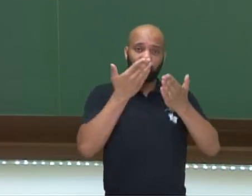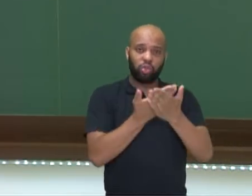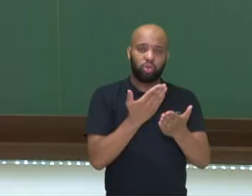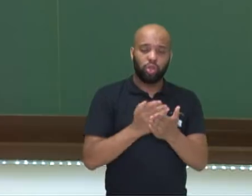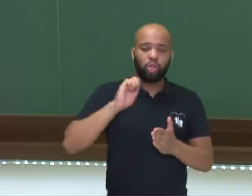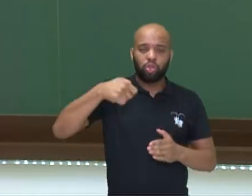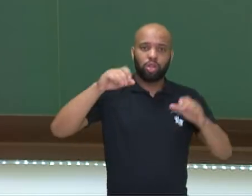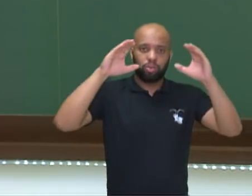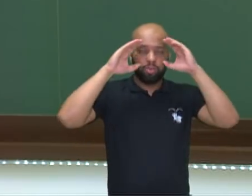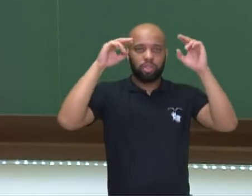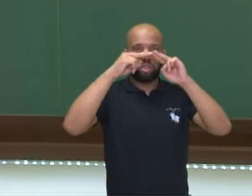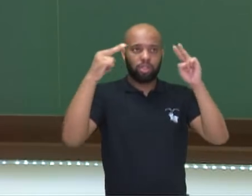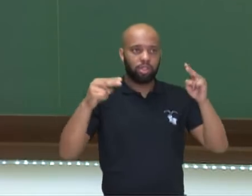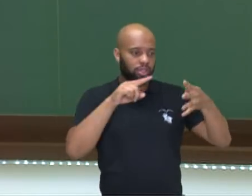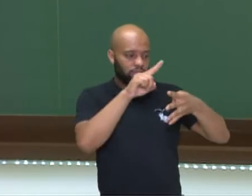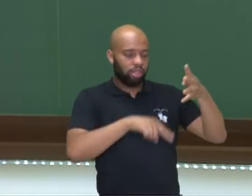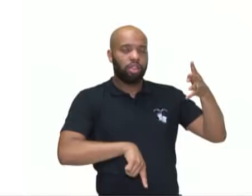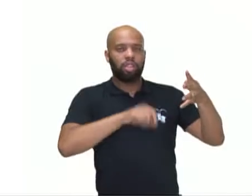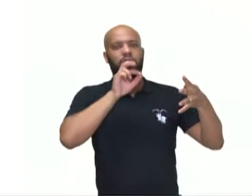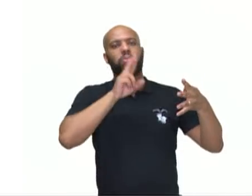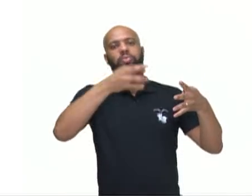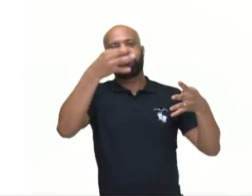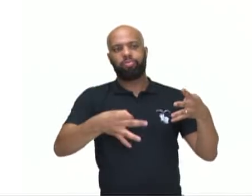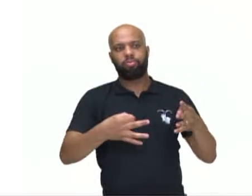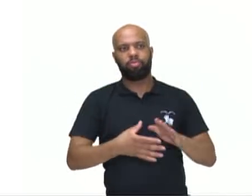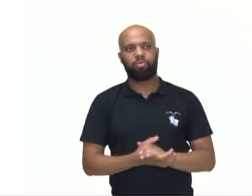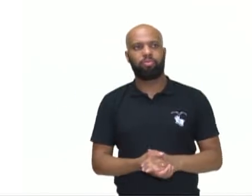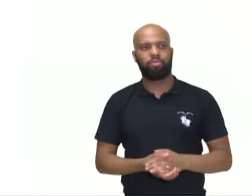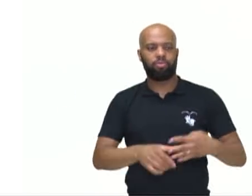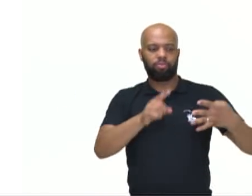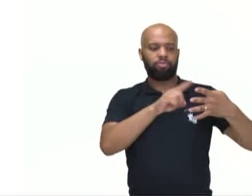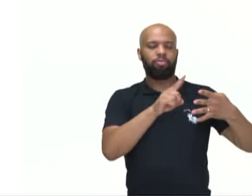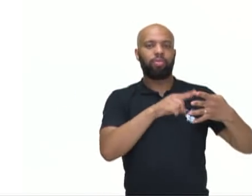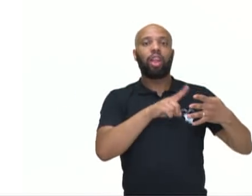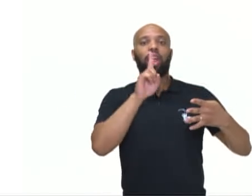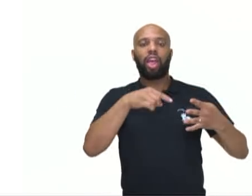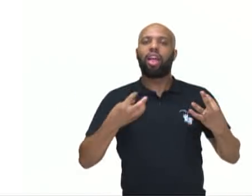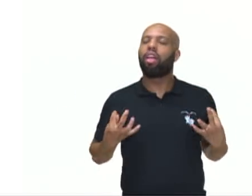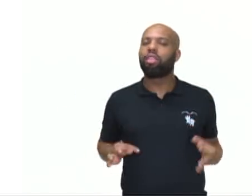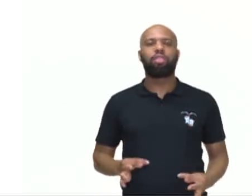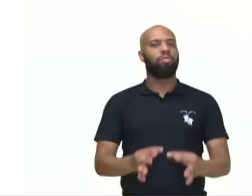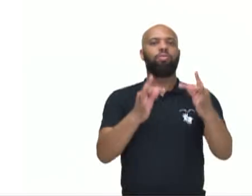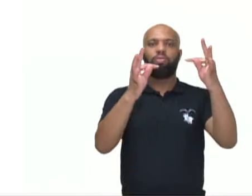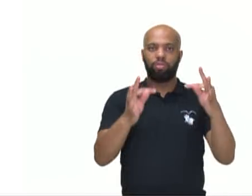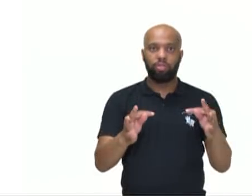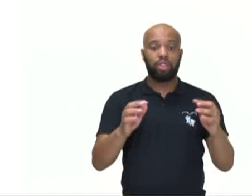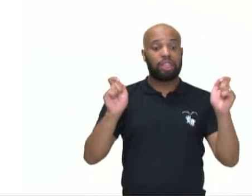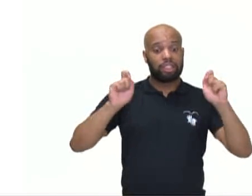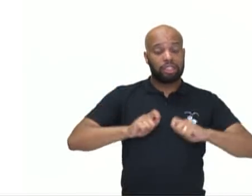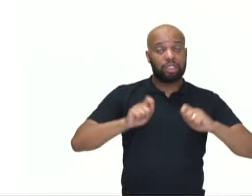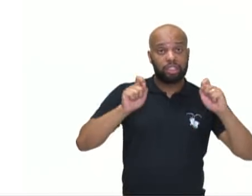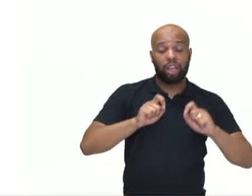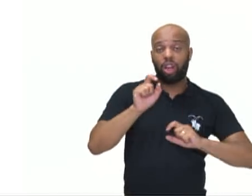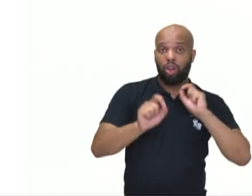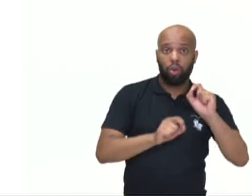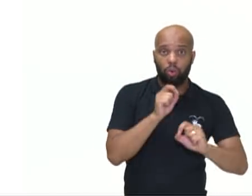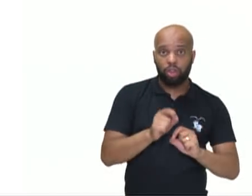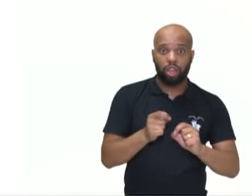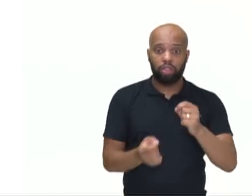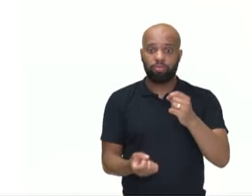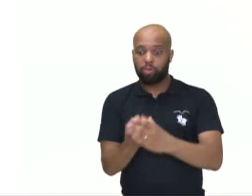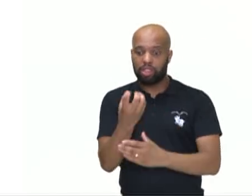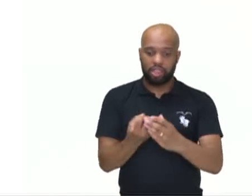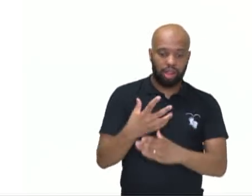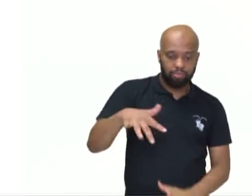sobre a realidade virtual, assinale a correta. É uma tecnologia que possibilita a criação